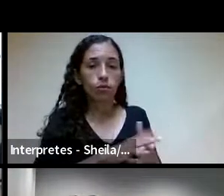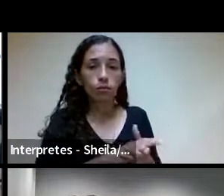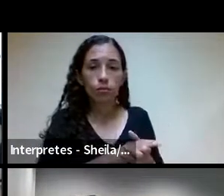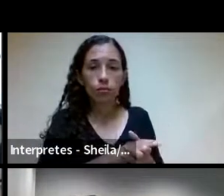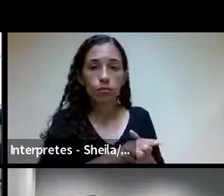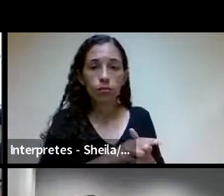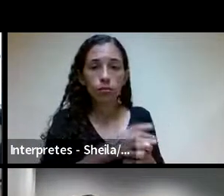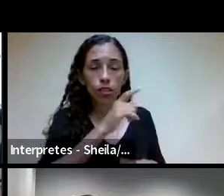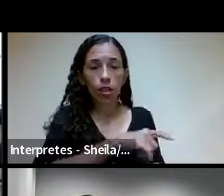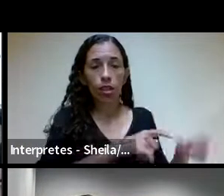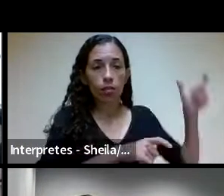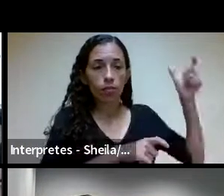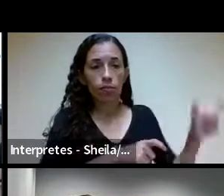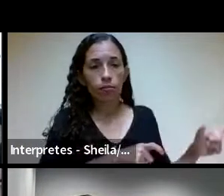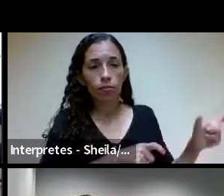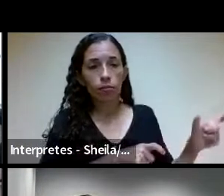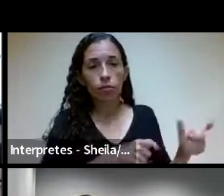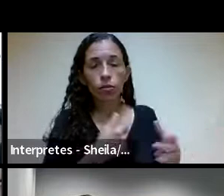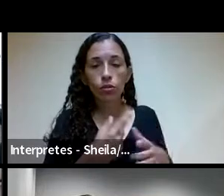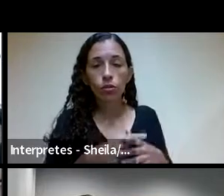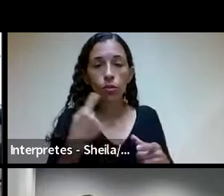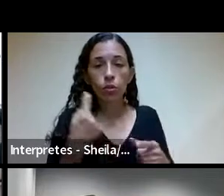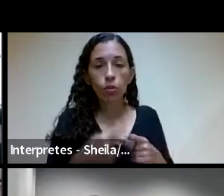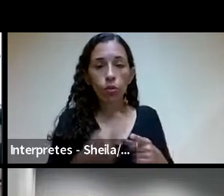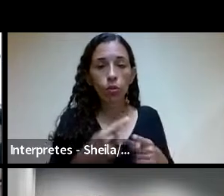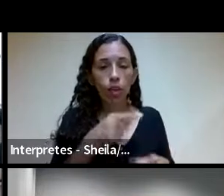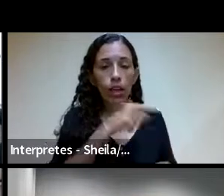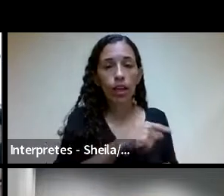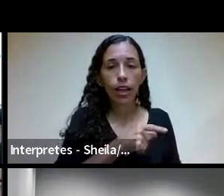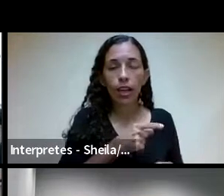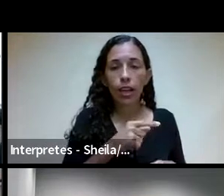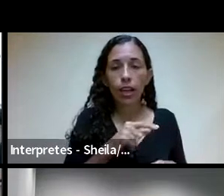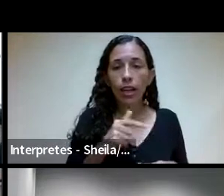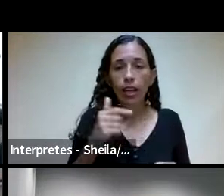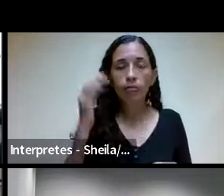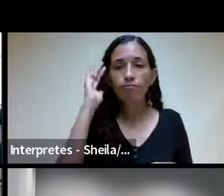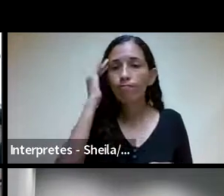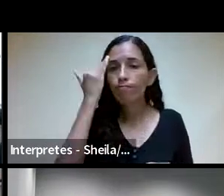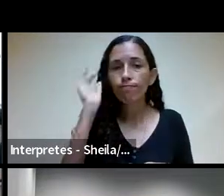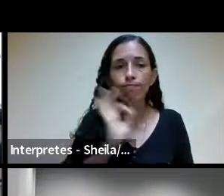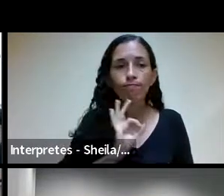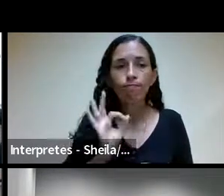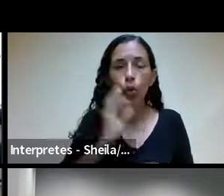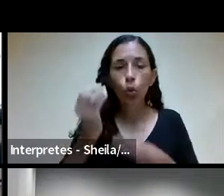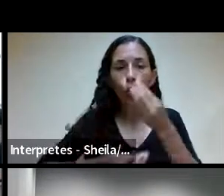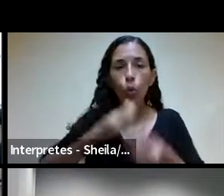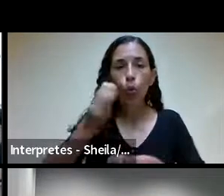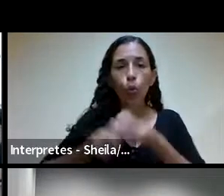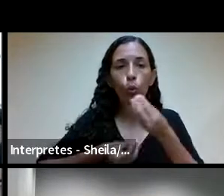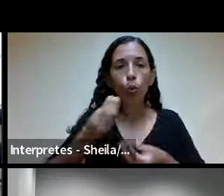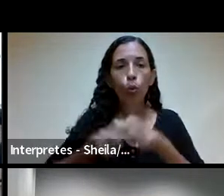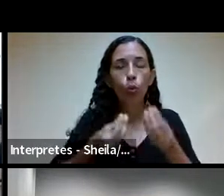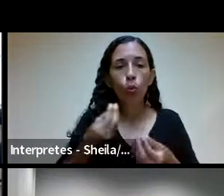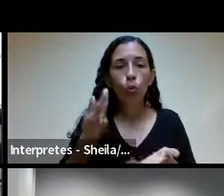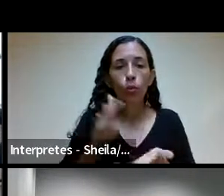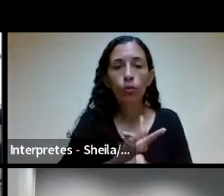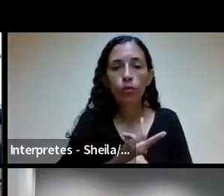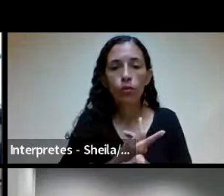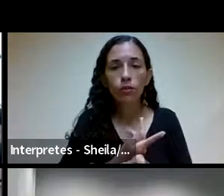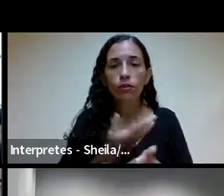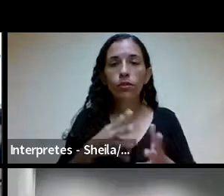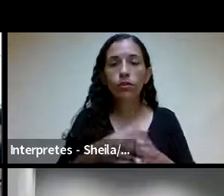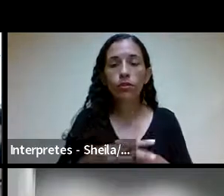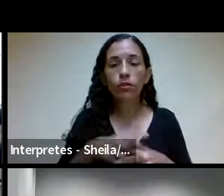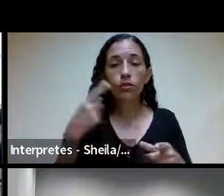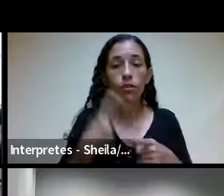motivo, a promovente não vê óbvio a inclusão da Fazenda Nacional no presente feito, passando ainda a